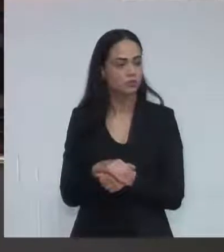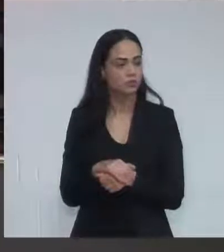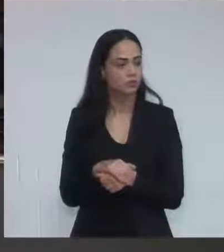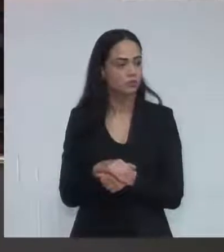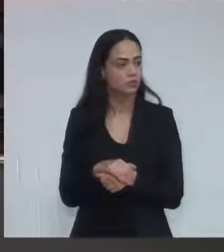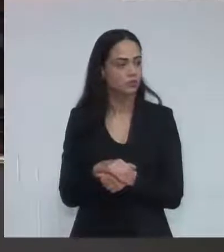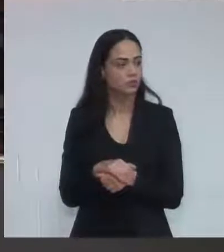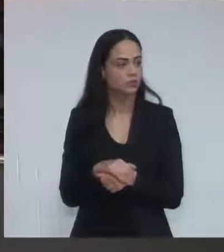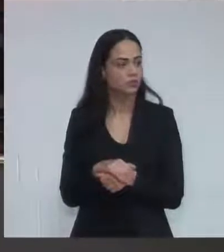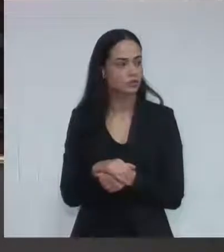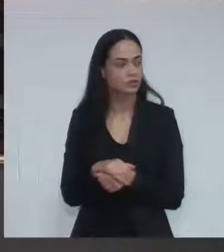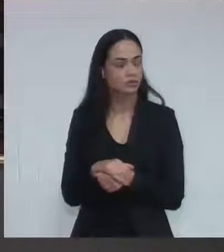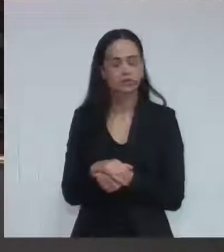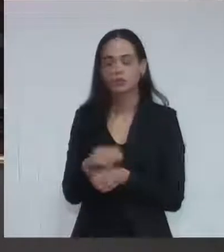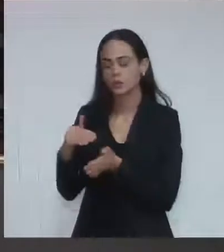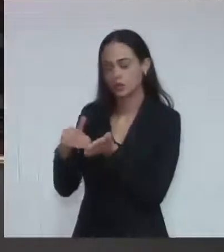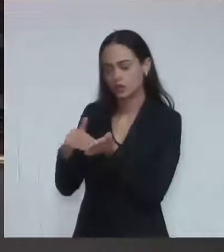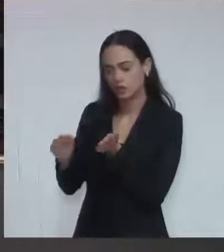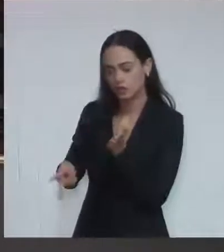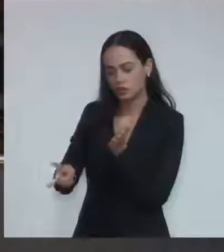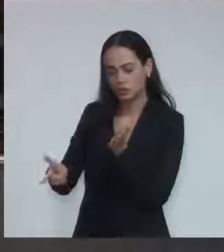leitura.